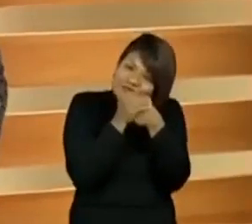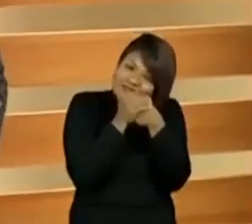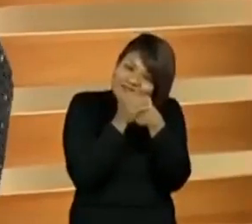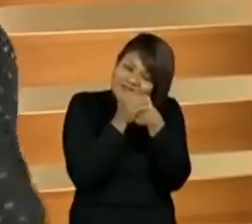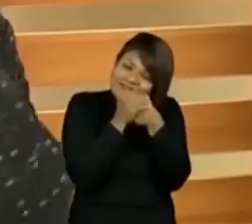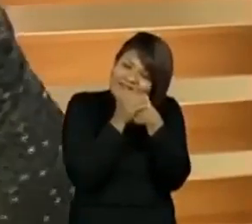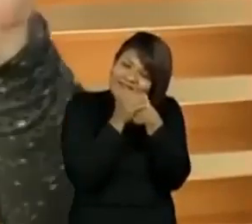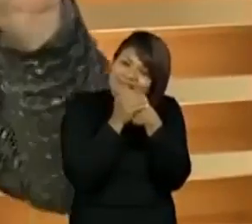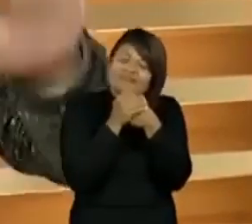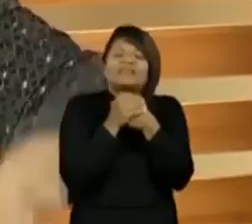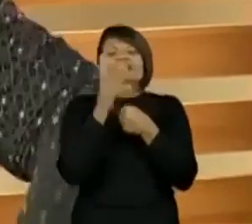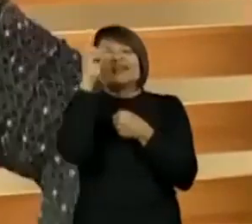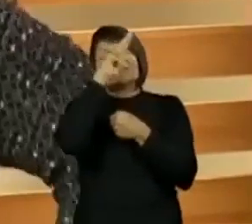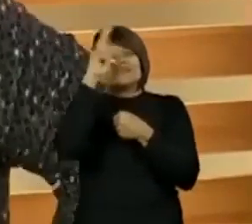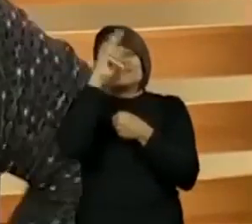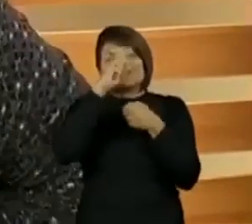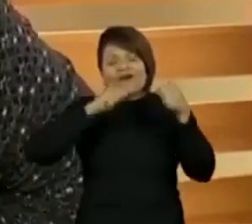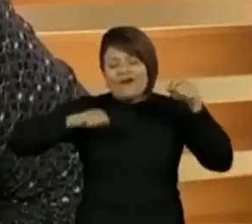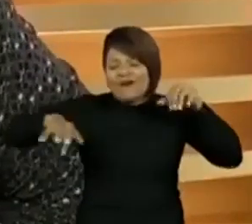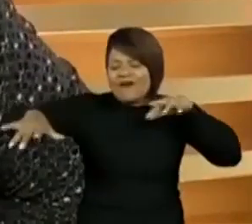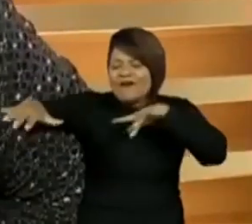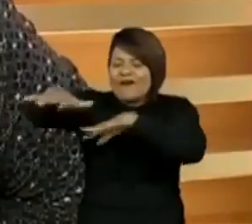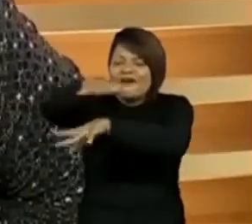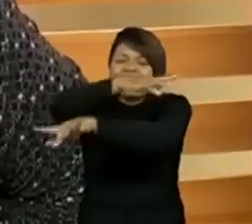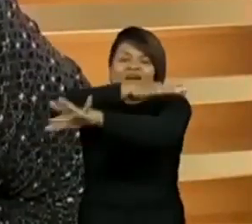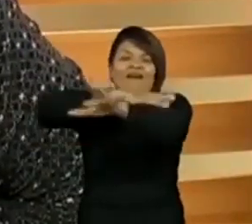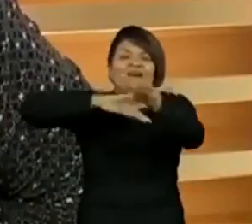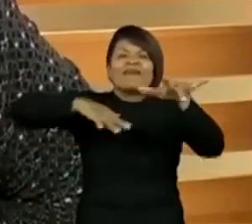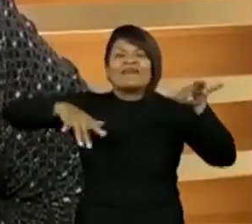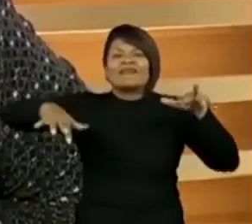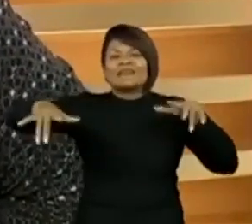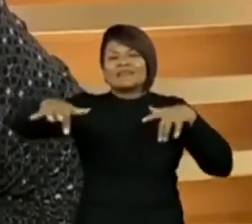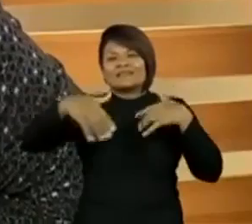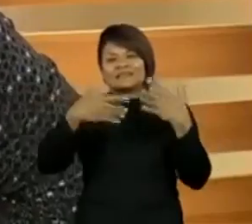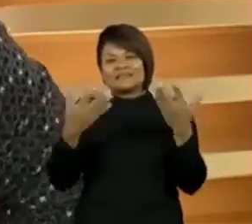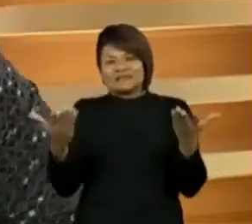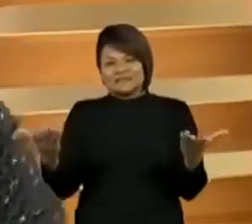histórias vieram parar sobre a terra.